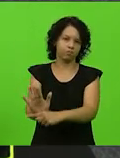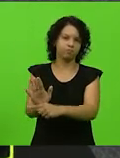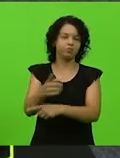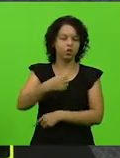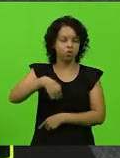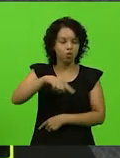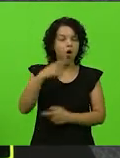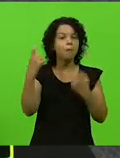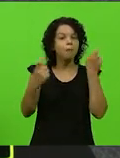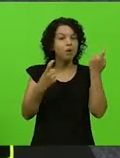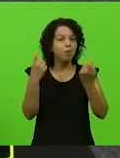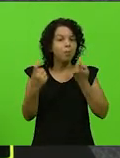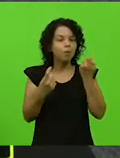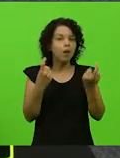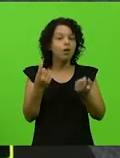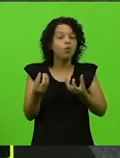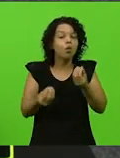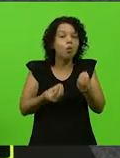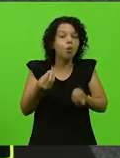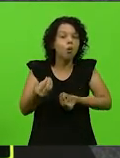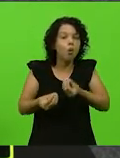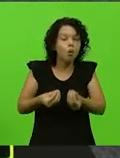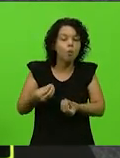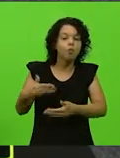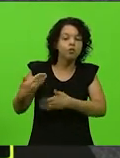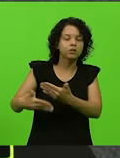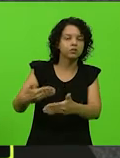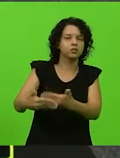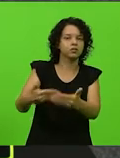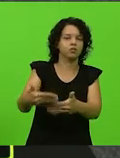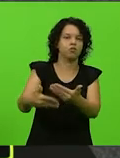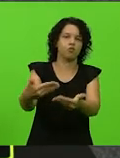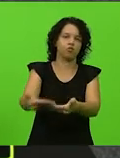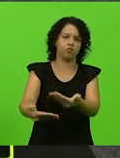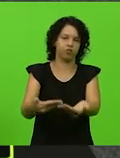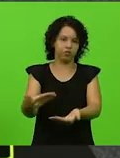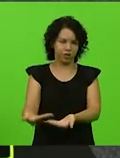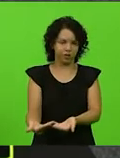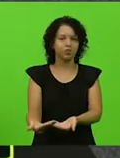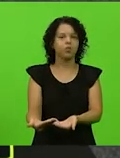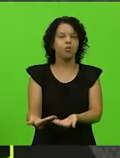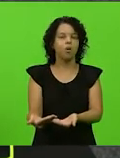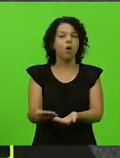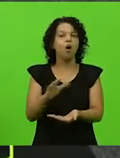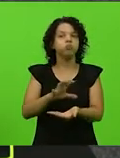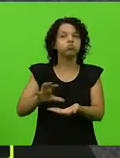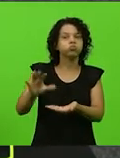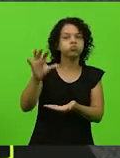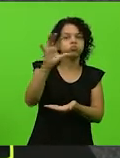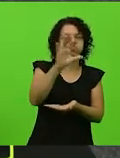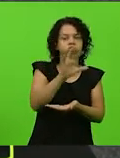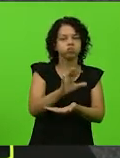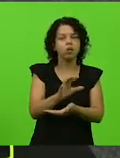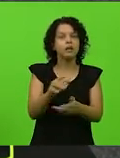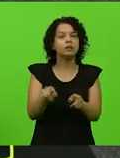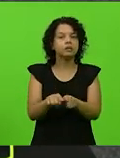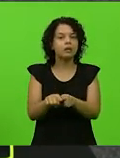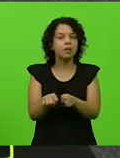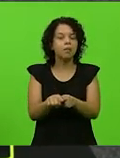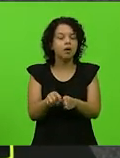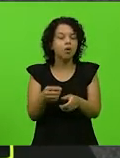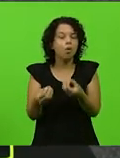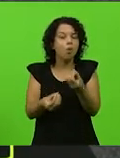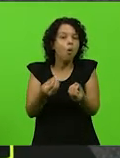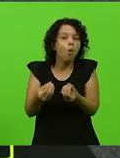está preocupado na forma de como isso vai ser desenvolvido Tecnicamente né E como